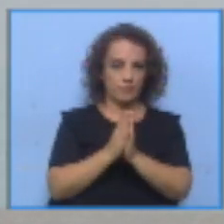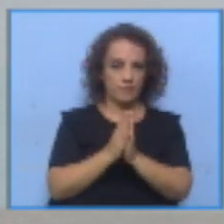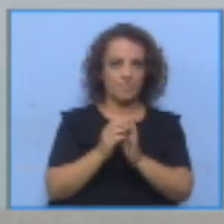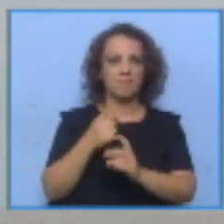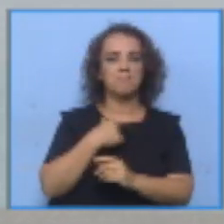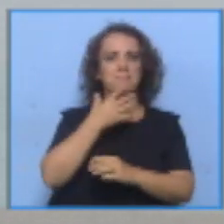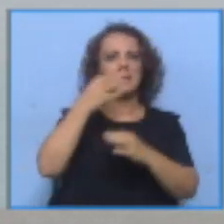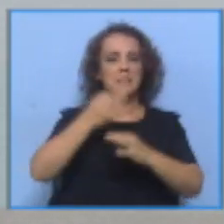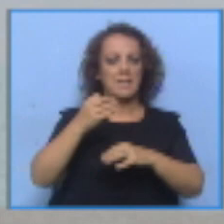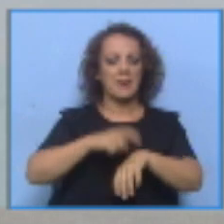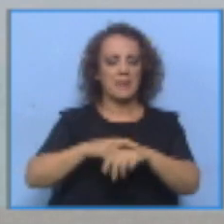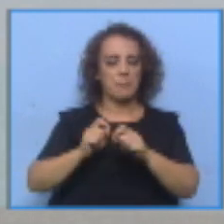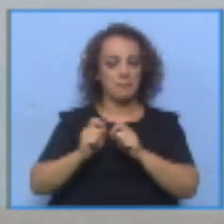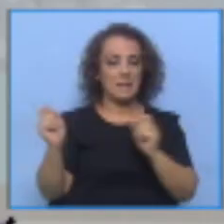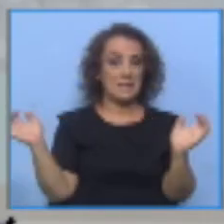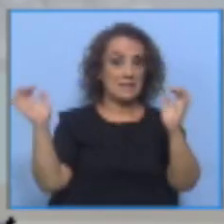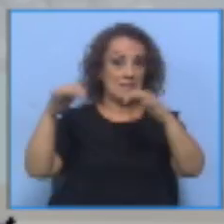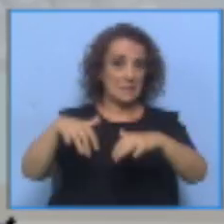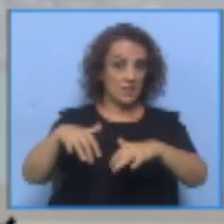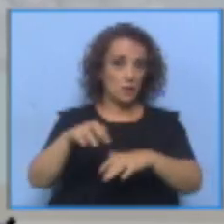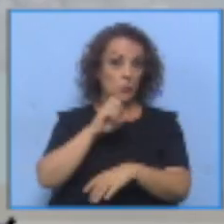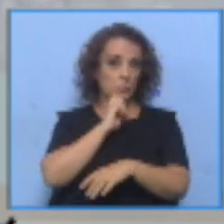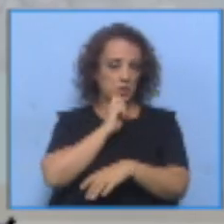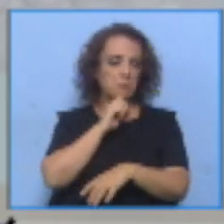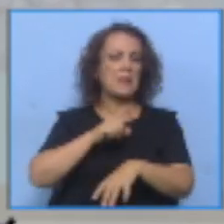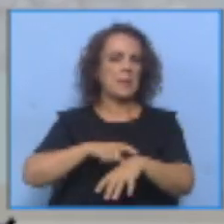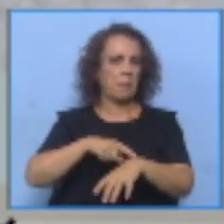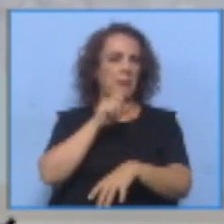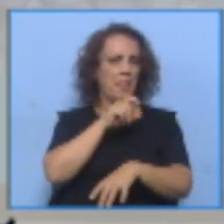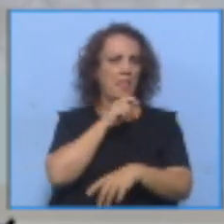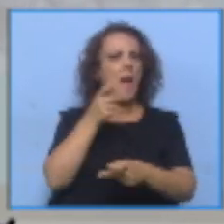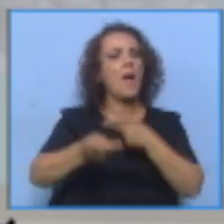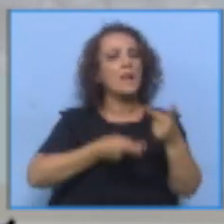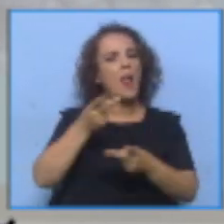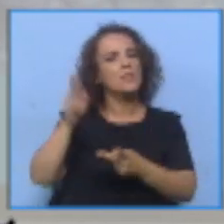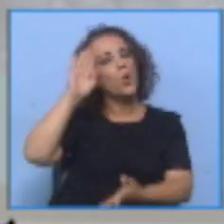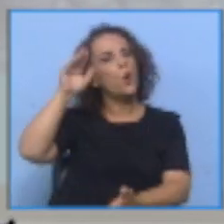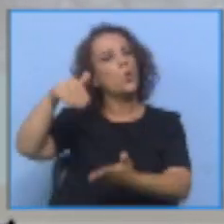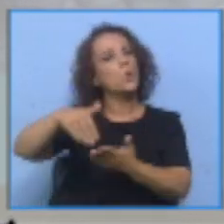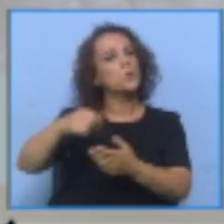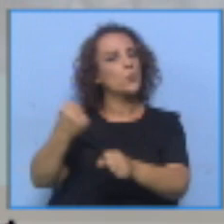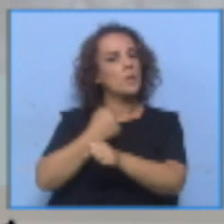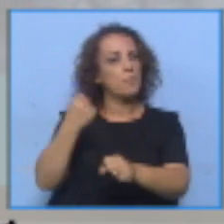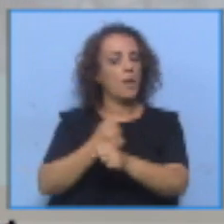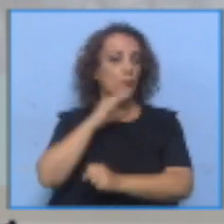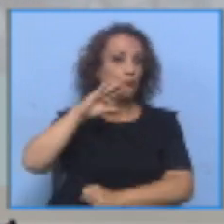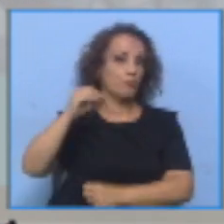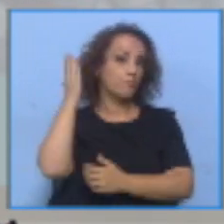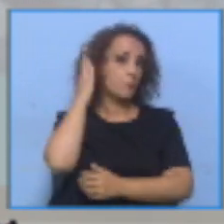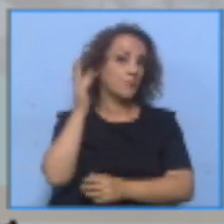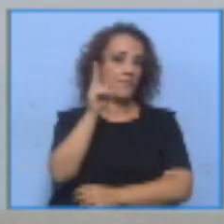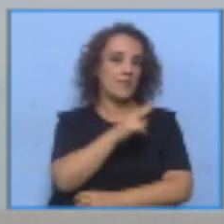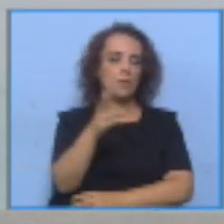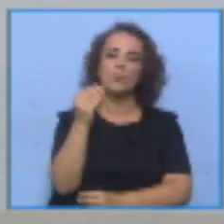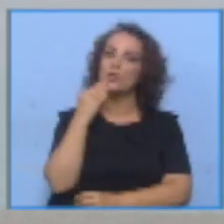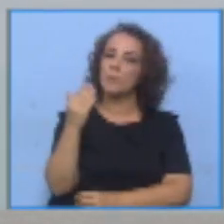do sínodo teremos a oportunidade de conversar para analisar também as conclusões a que chegarem estes trabalhos que decorrem no Vaticano. Muito obrigado. Muito